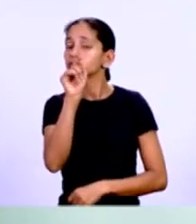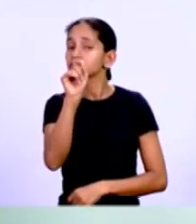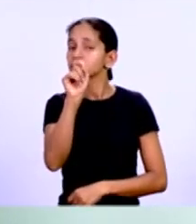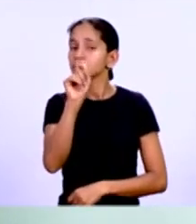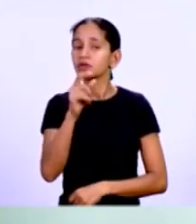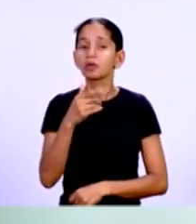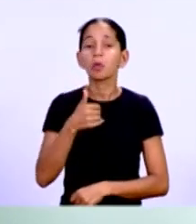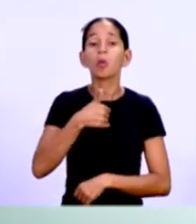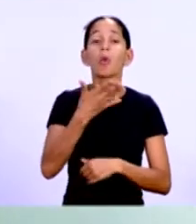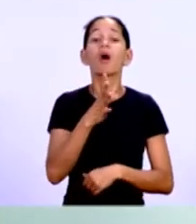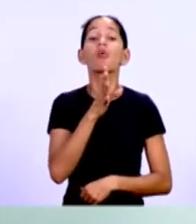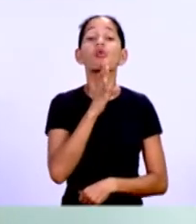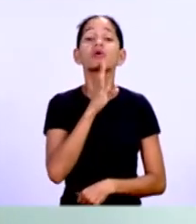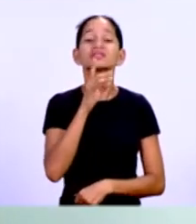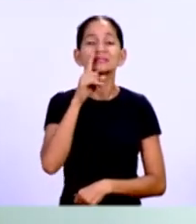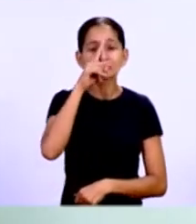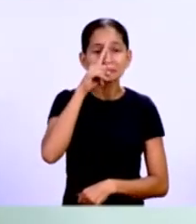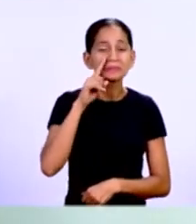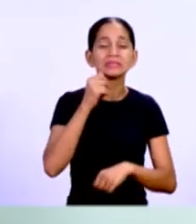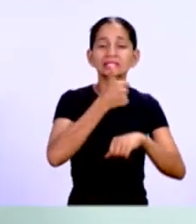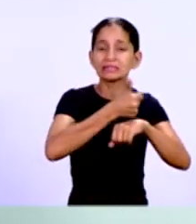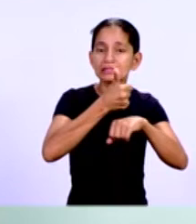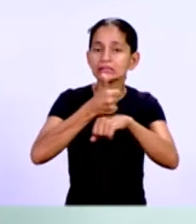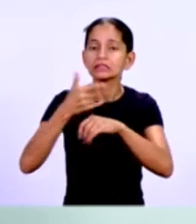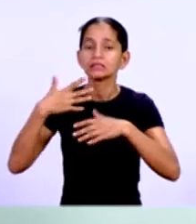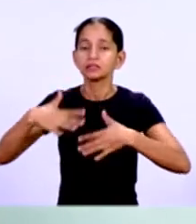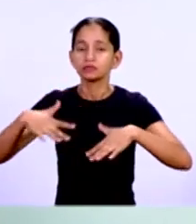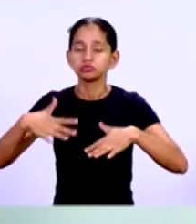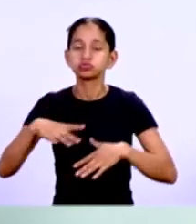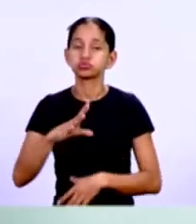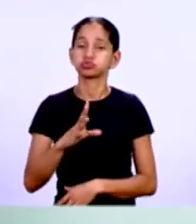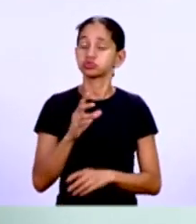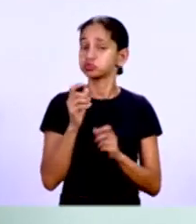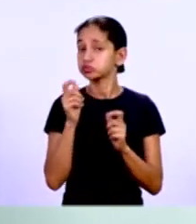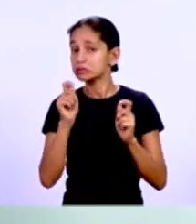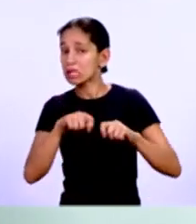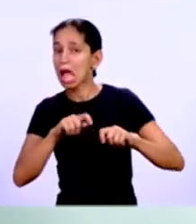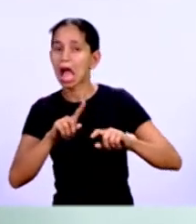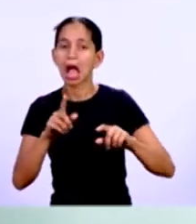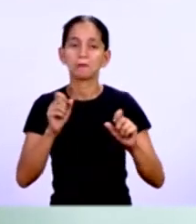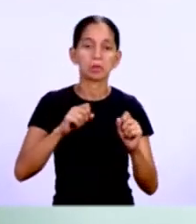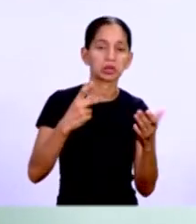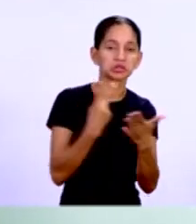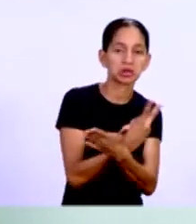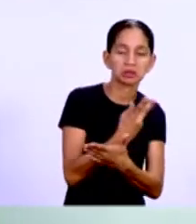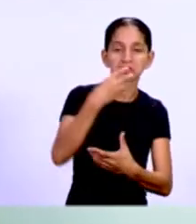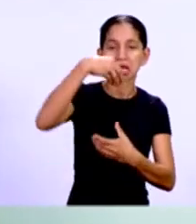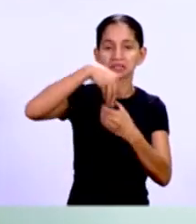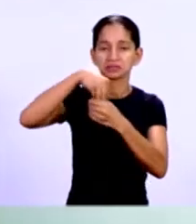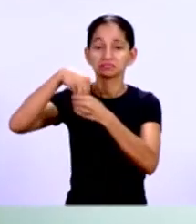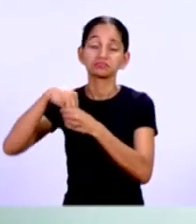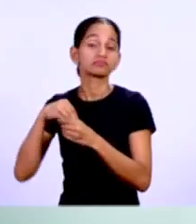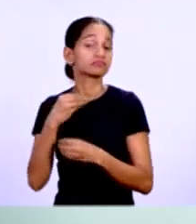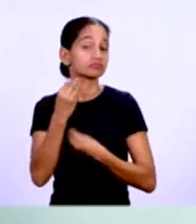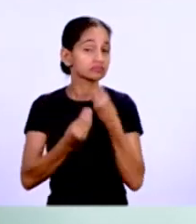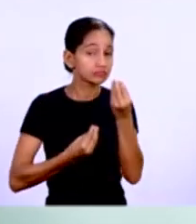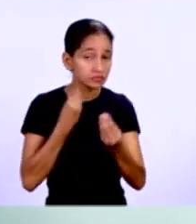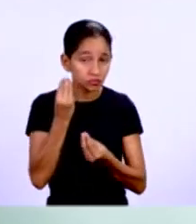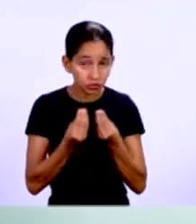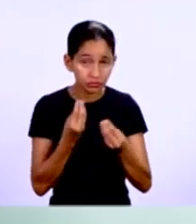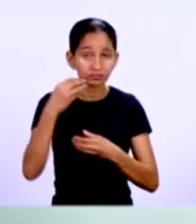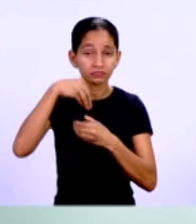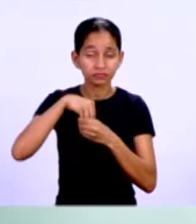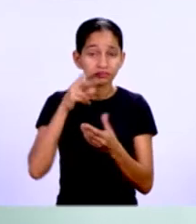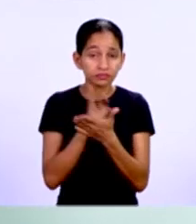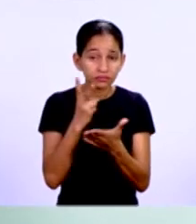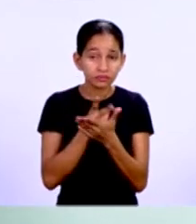maiores ameaças, o que realmente pode te atingir, o que tem maior risco de te atingir, porque quando você compreende o que tem o maior risco, você